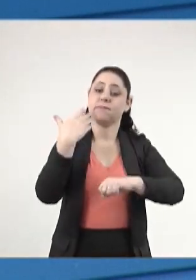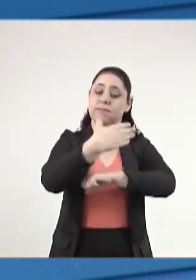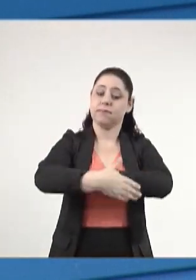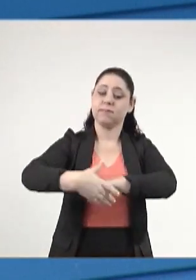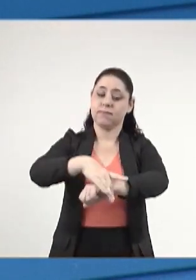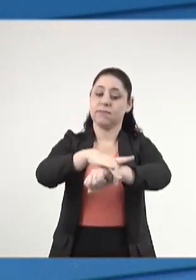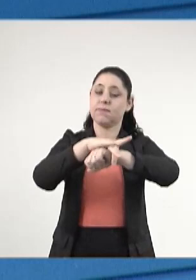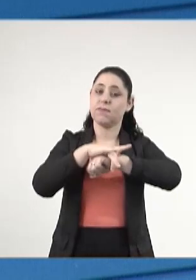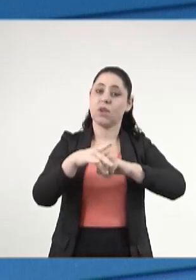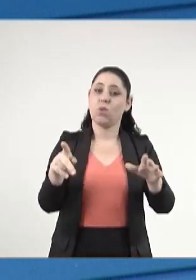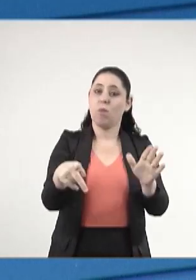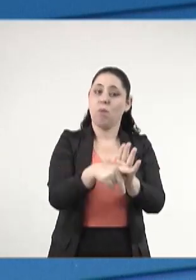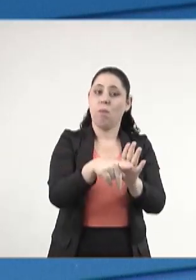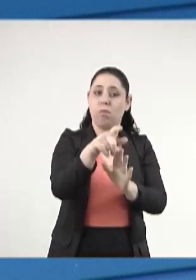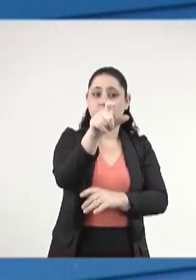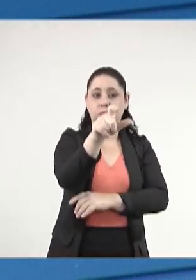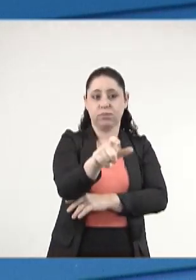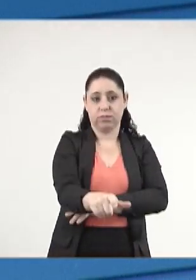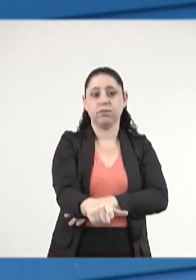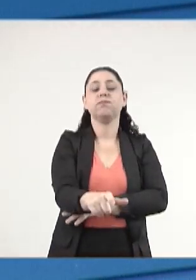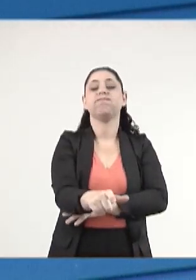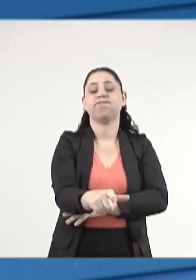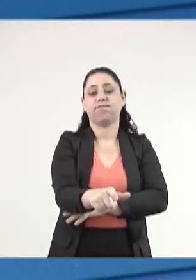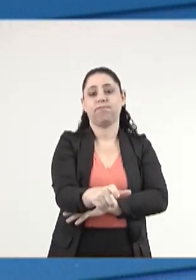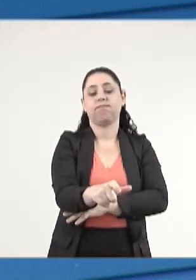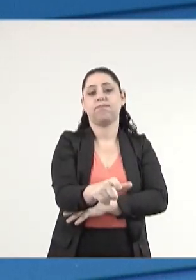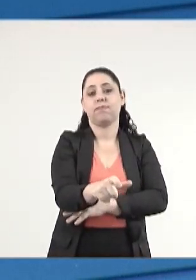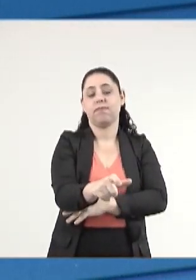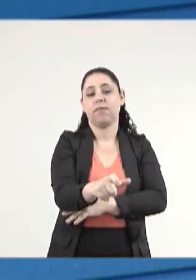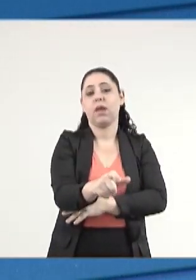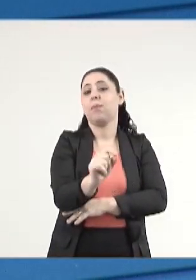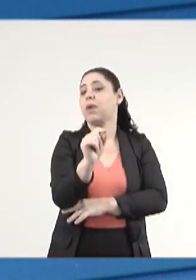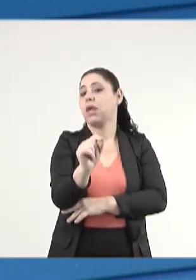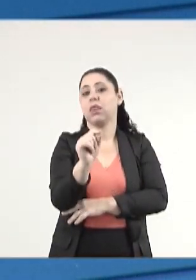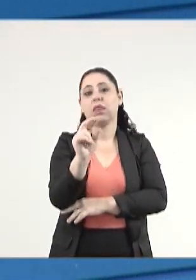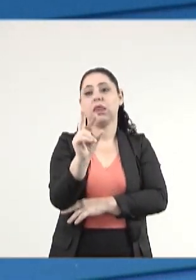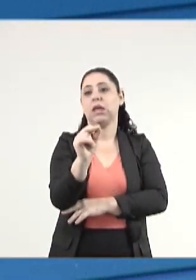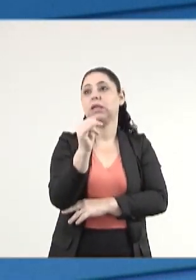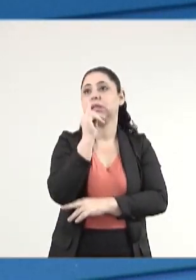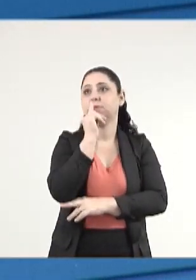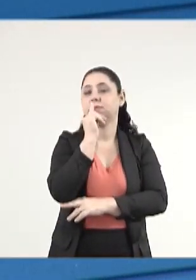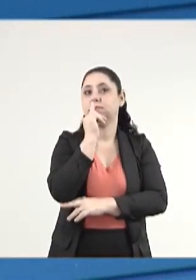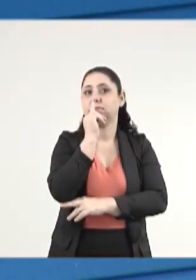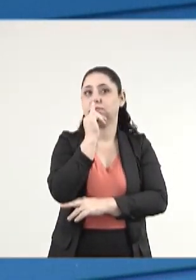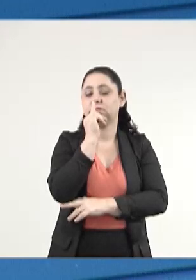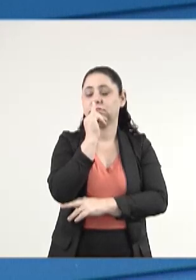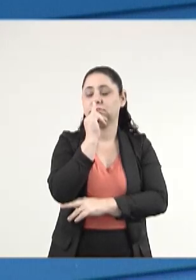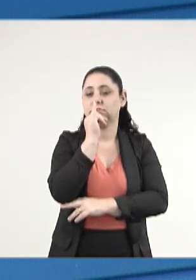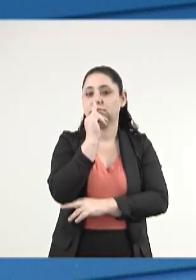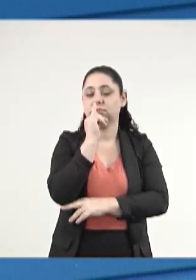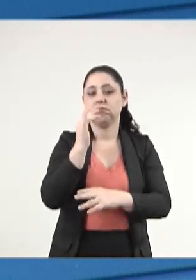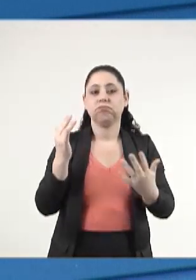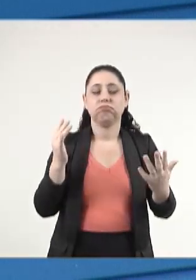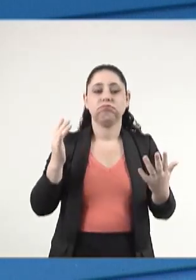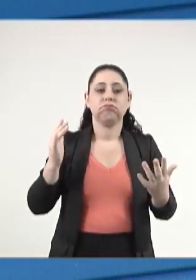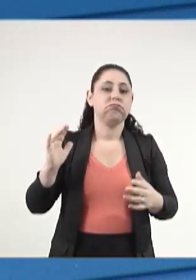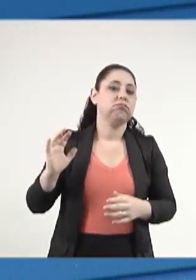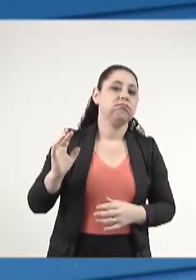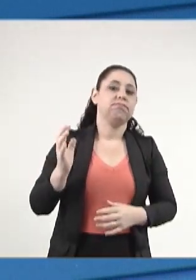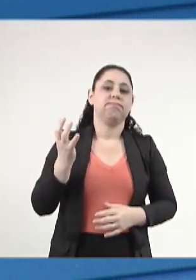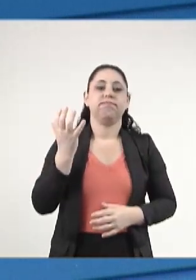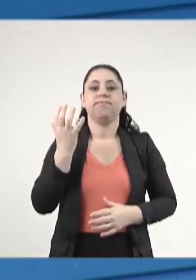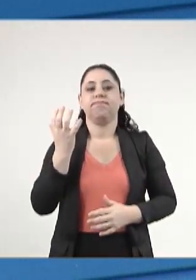proteger essa situação para que não ocorra